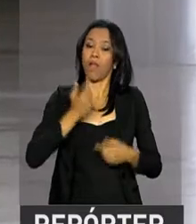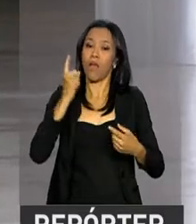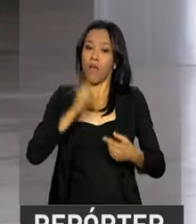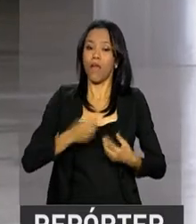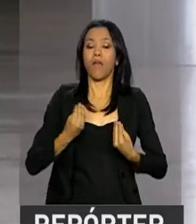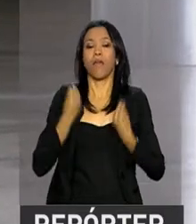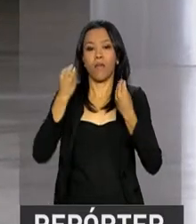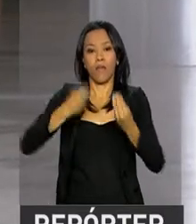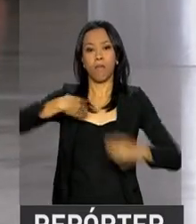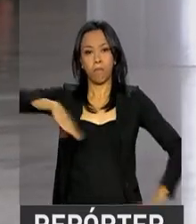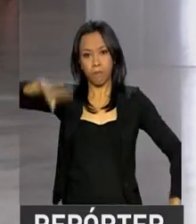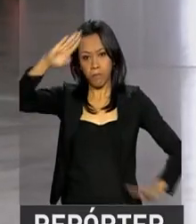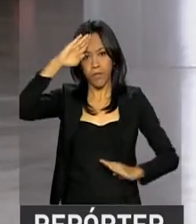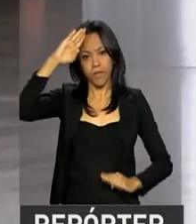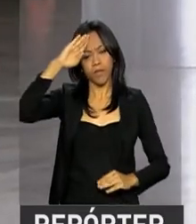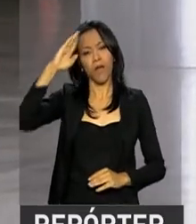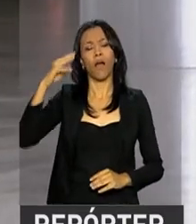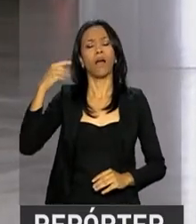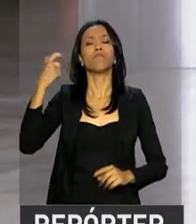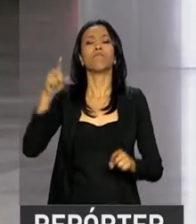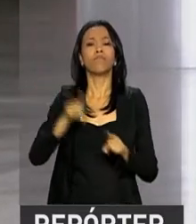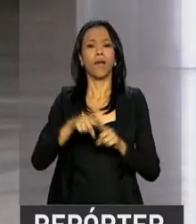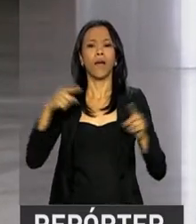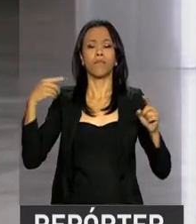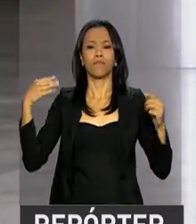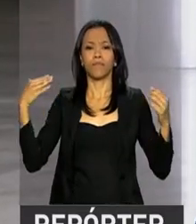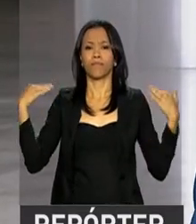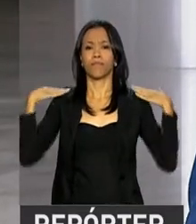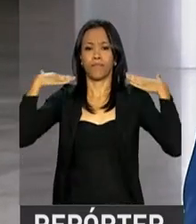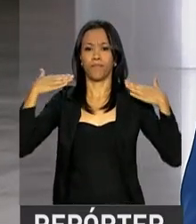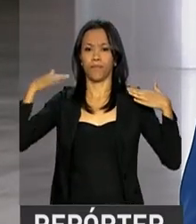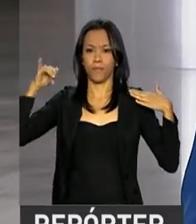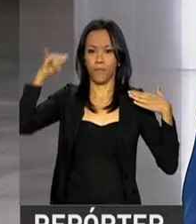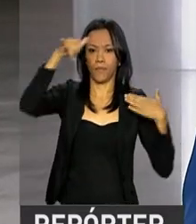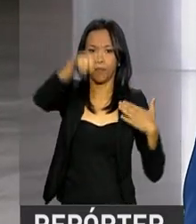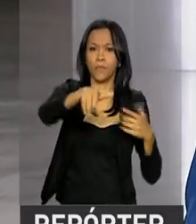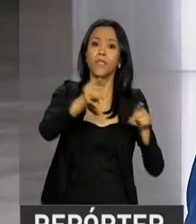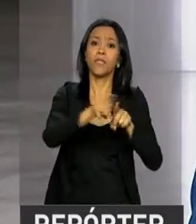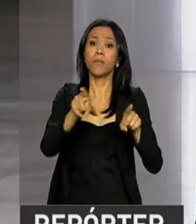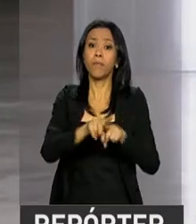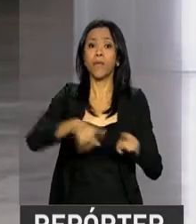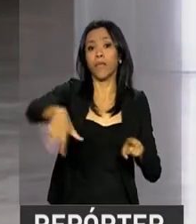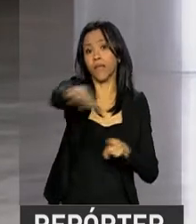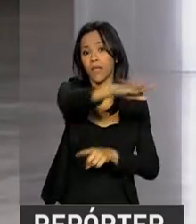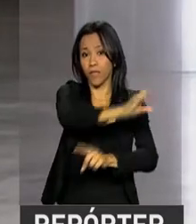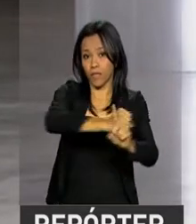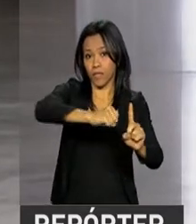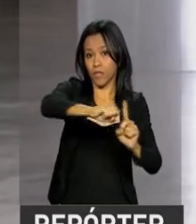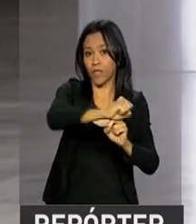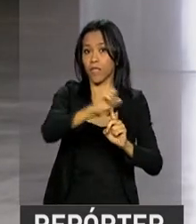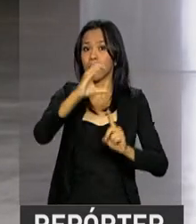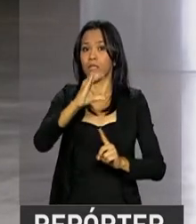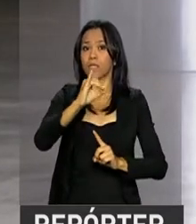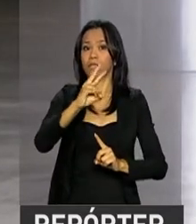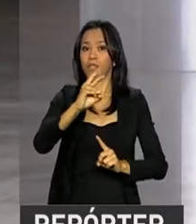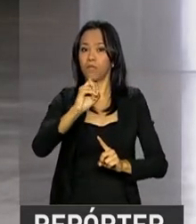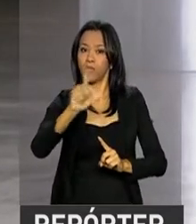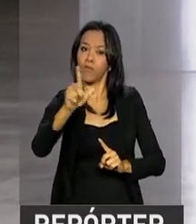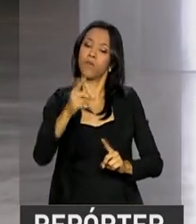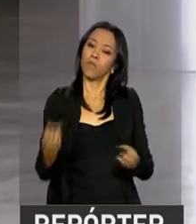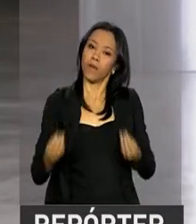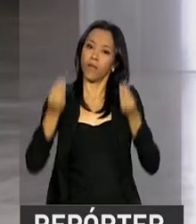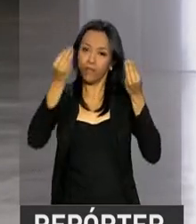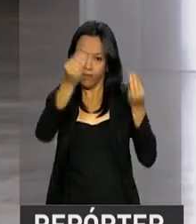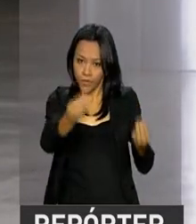e também a personalidades civis que tenham prestado serviços relevantes ao país a medalha pode